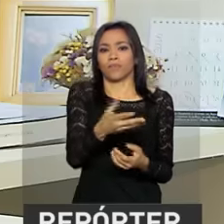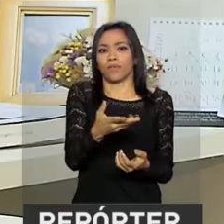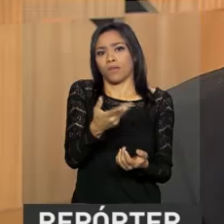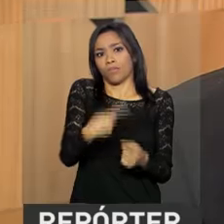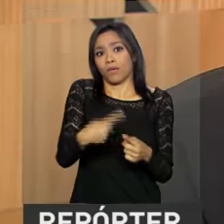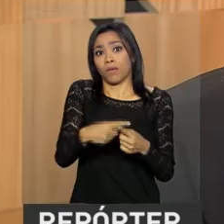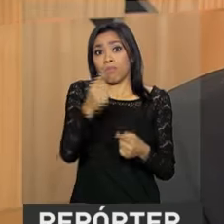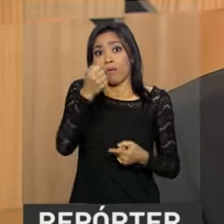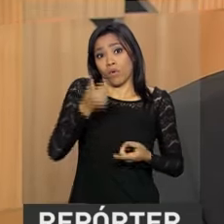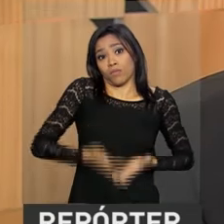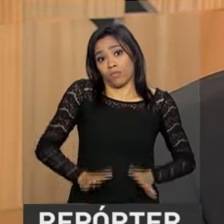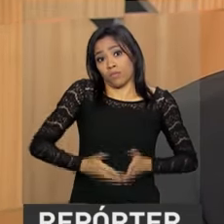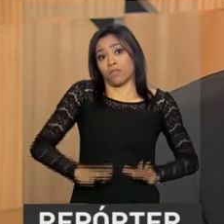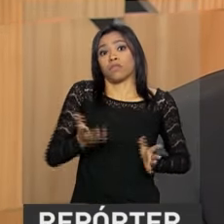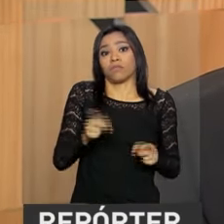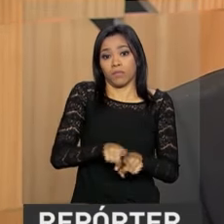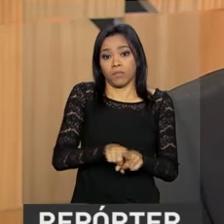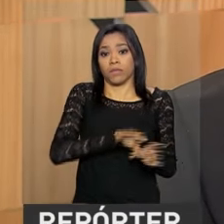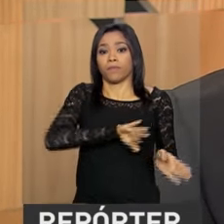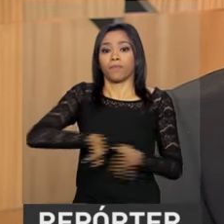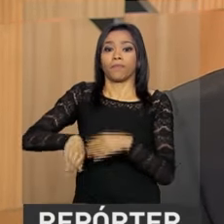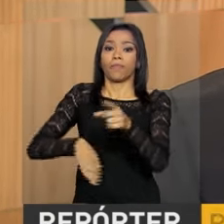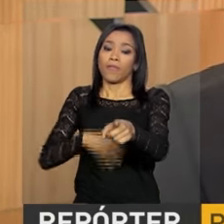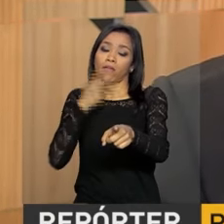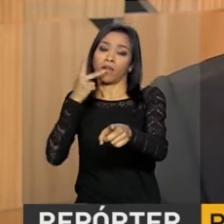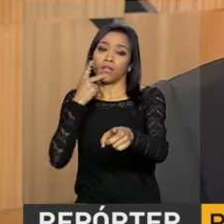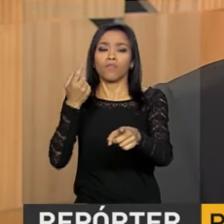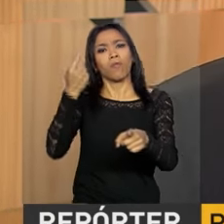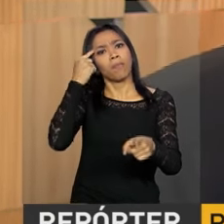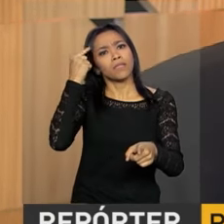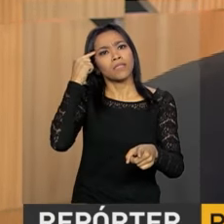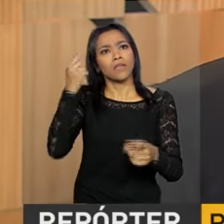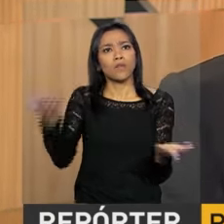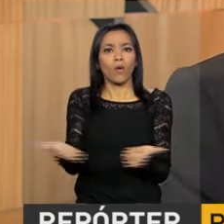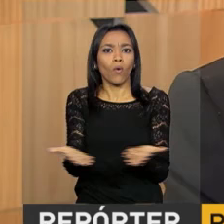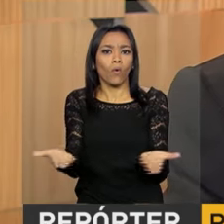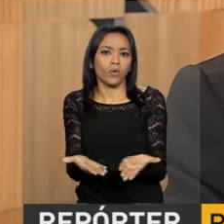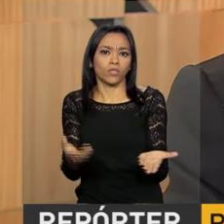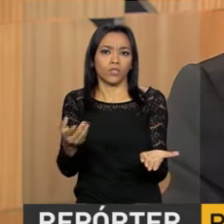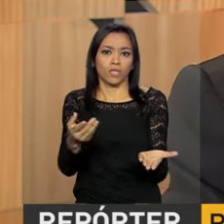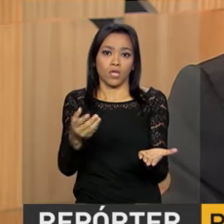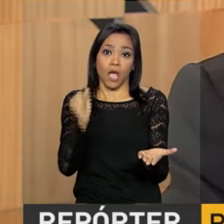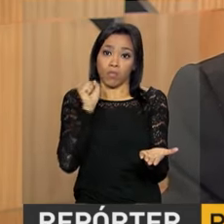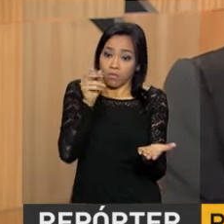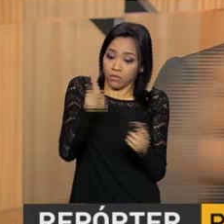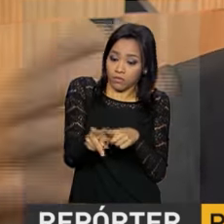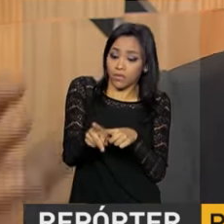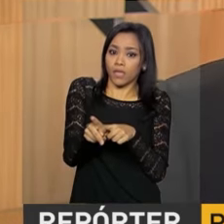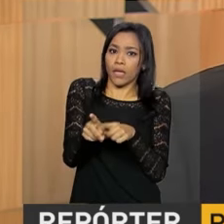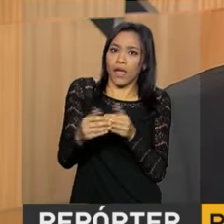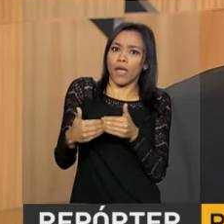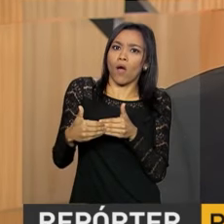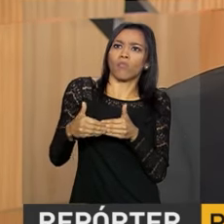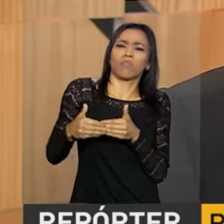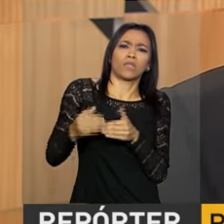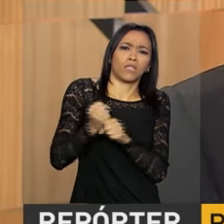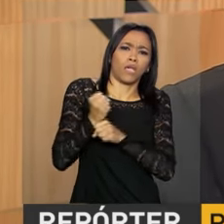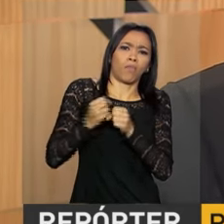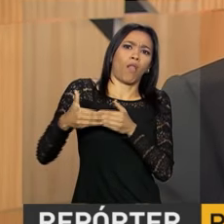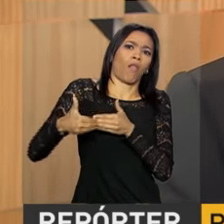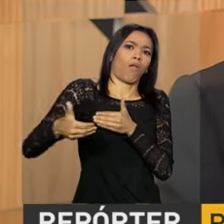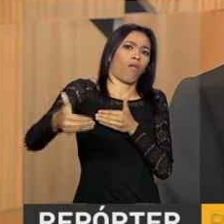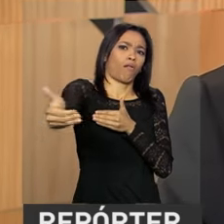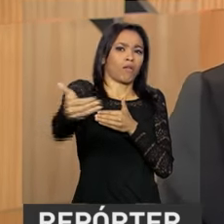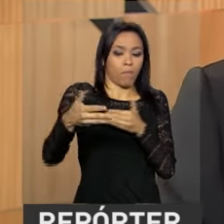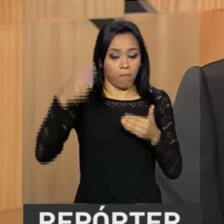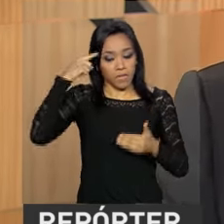nascendo quando nós falamos de previdência nós não podemos pensar só no presente previdência é uma é um um processo de longo prazo nós temos de